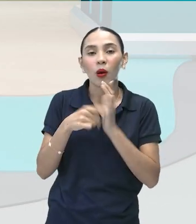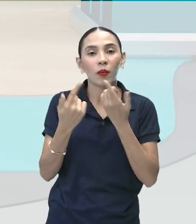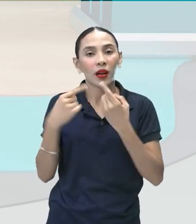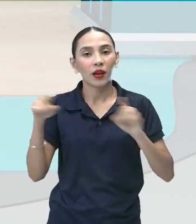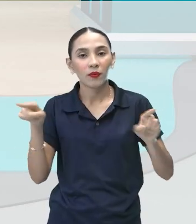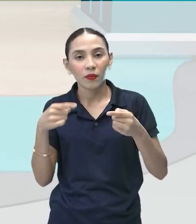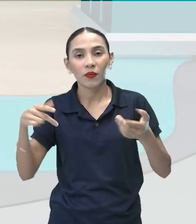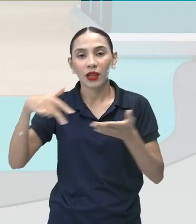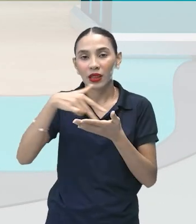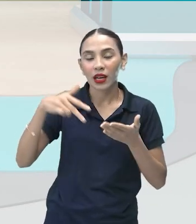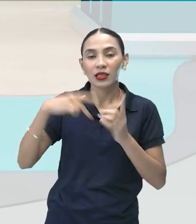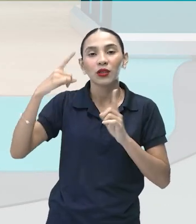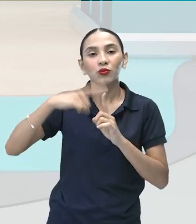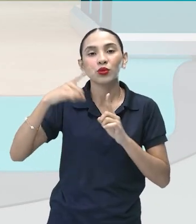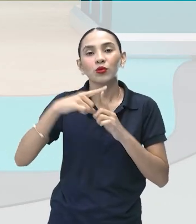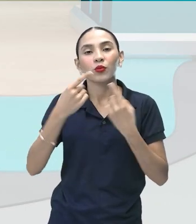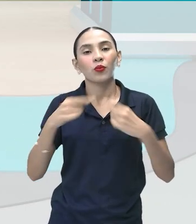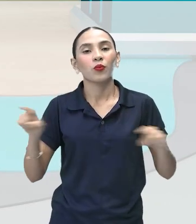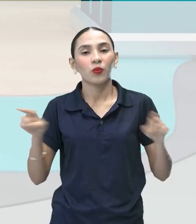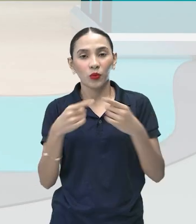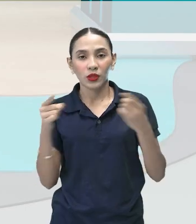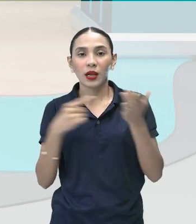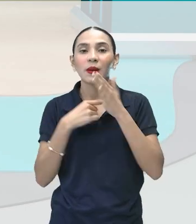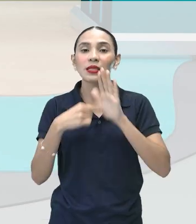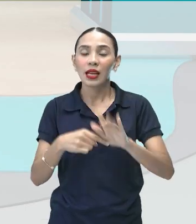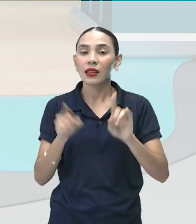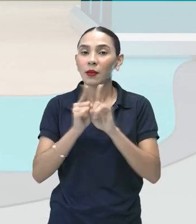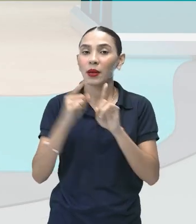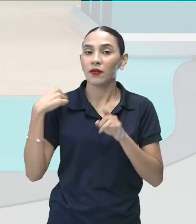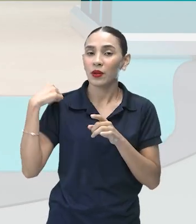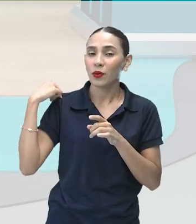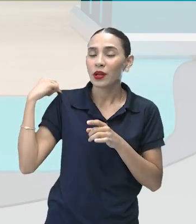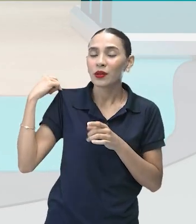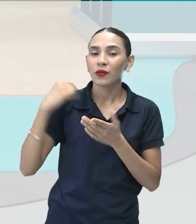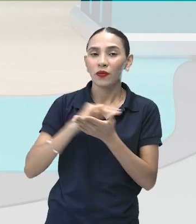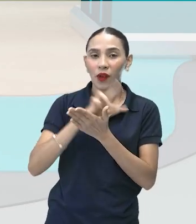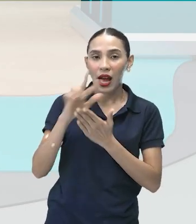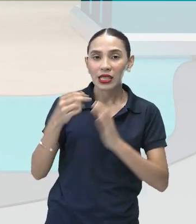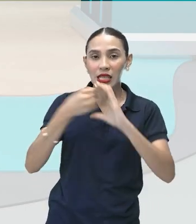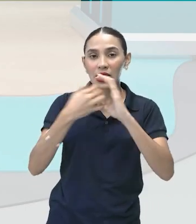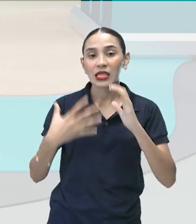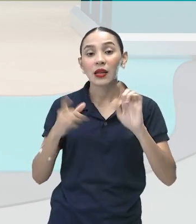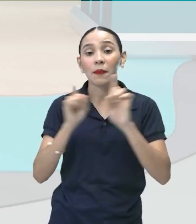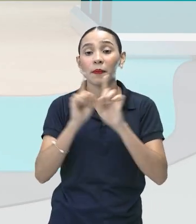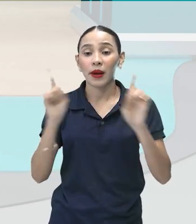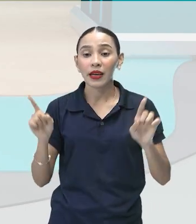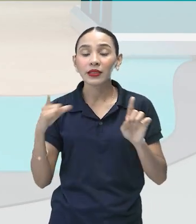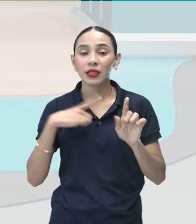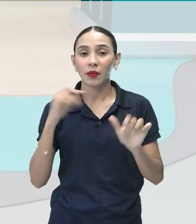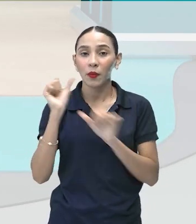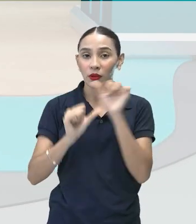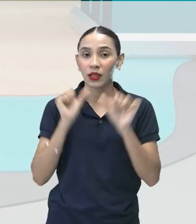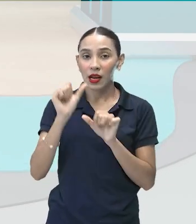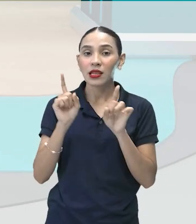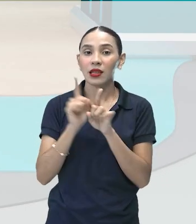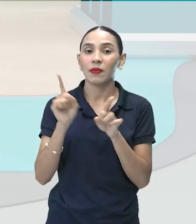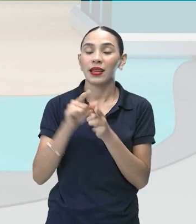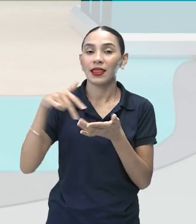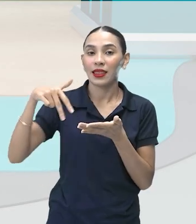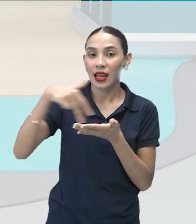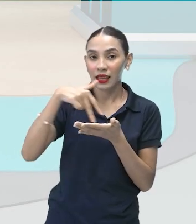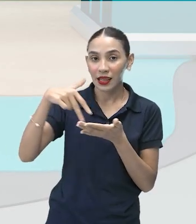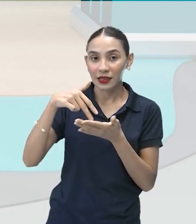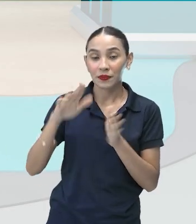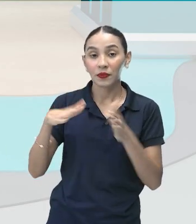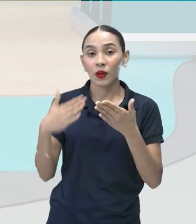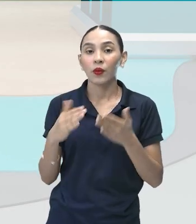com o estilo da música que é apresentado, figurino e etc. Mas há também uma modificação na dança.